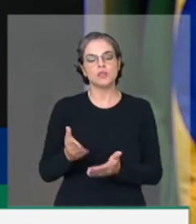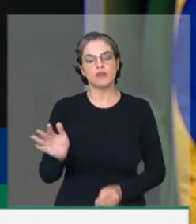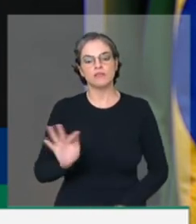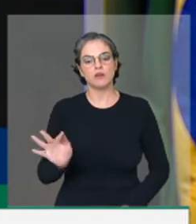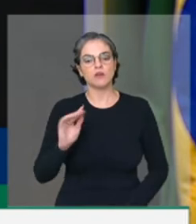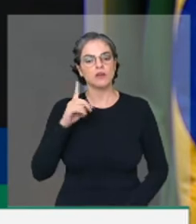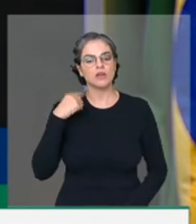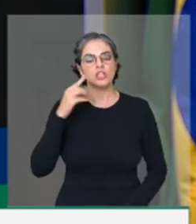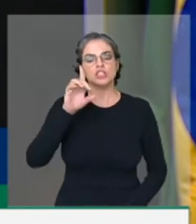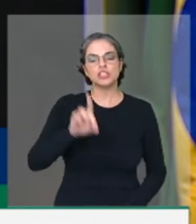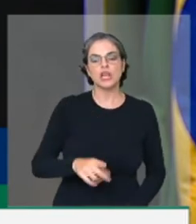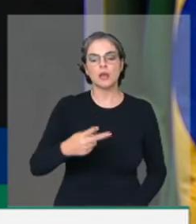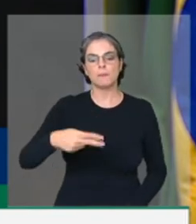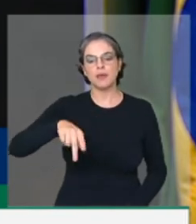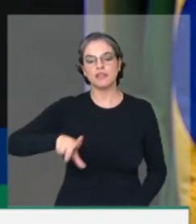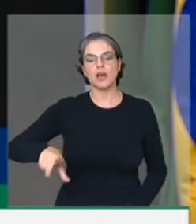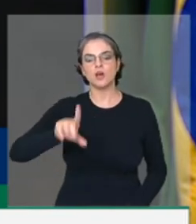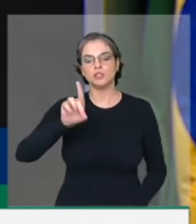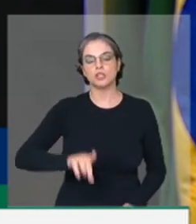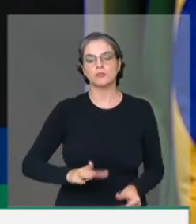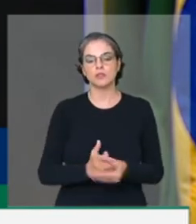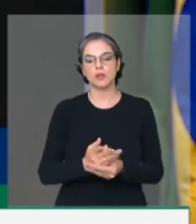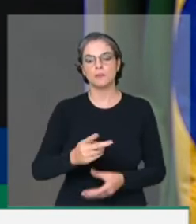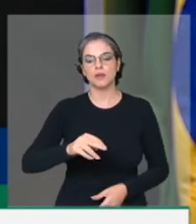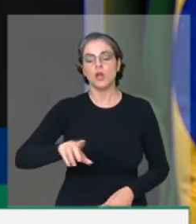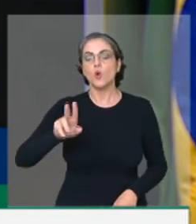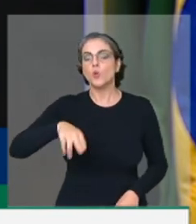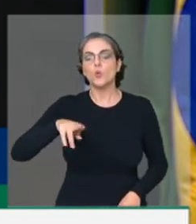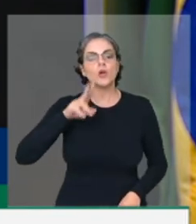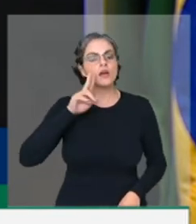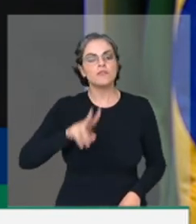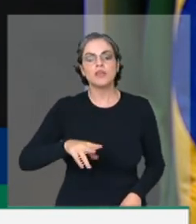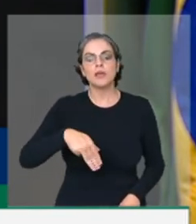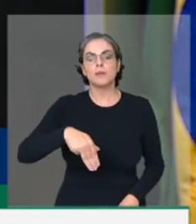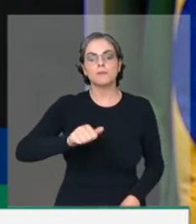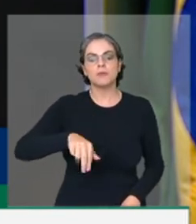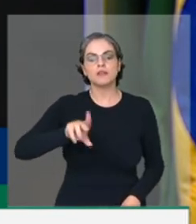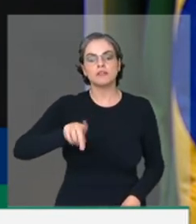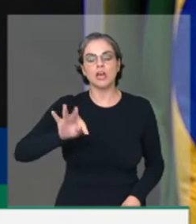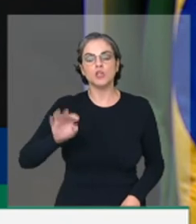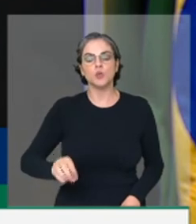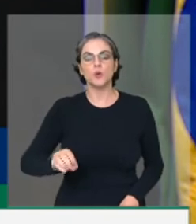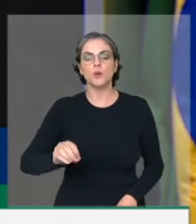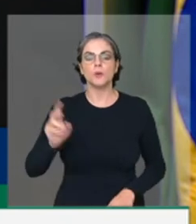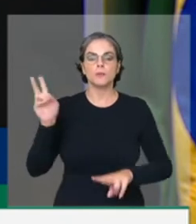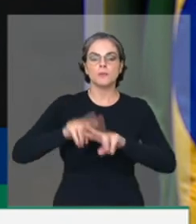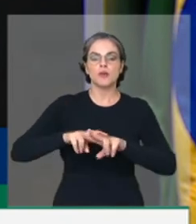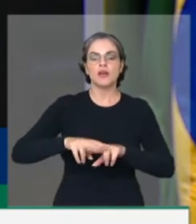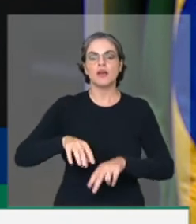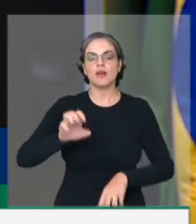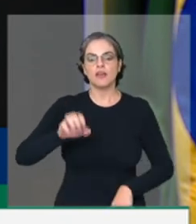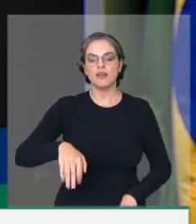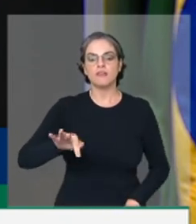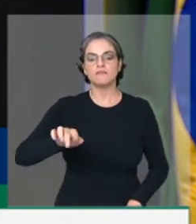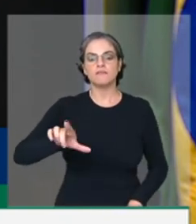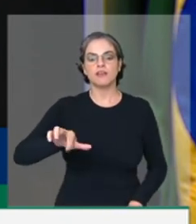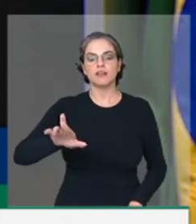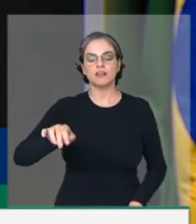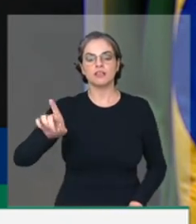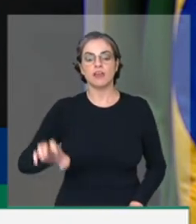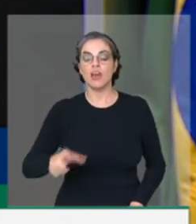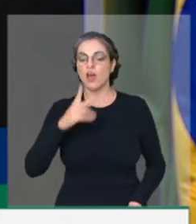eu nunca ouvi falar em mandado de prisão em flagrante, deputado Vitor Hugo. A primeira vez, quem criou essa ferramenta, acho que foi o